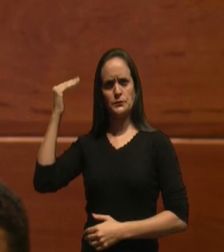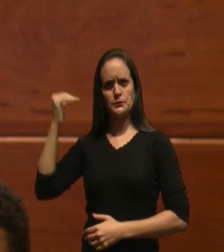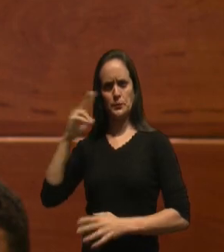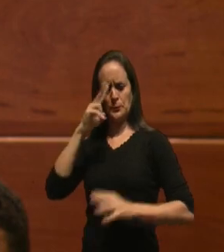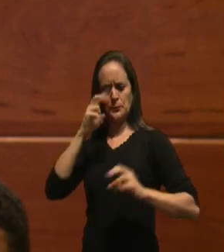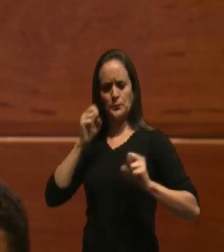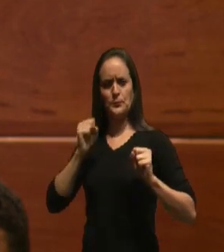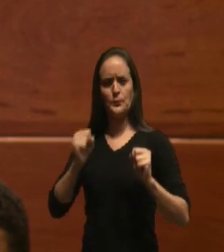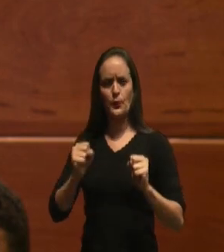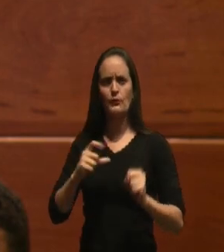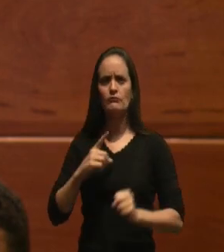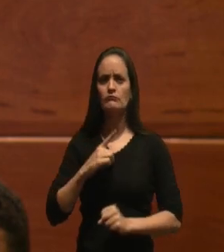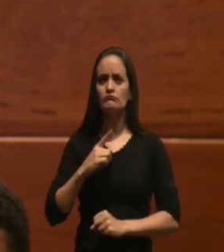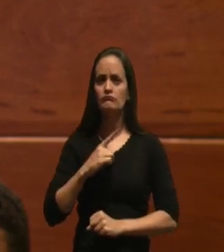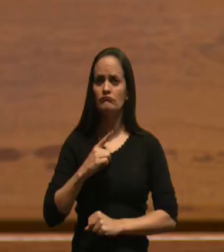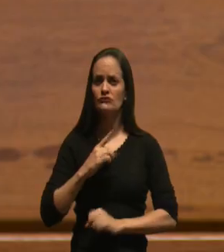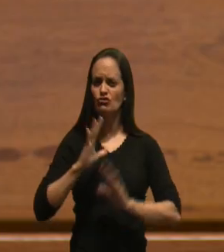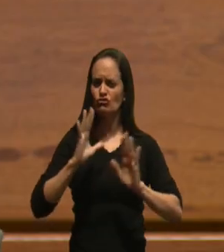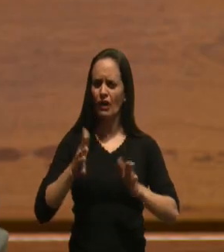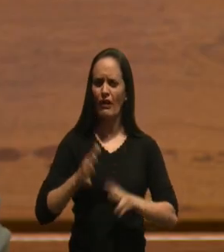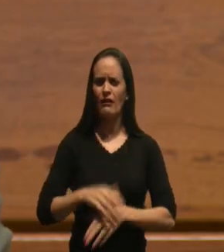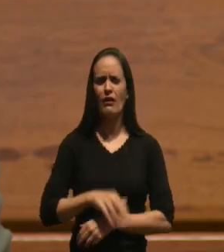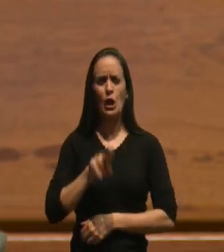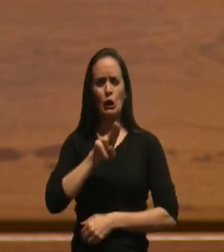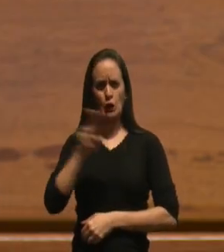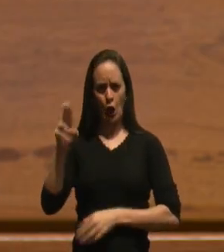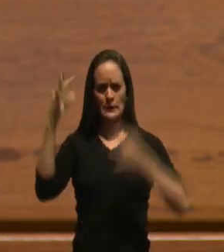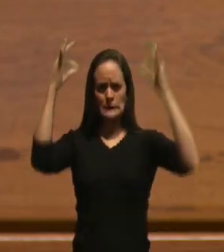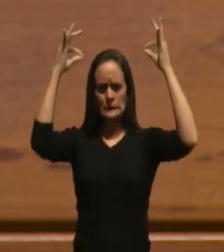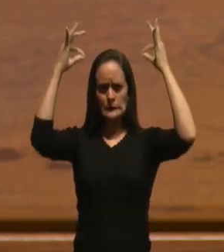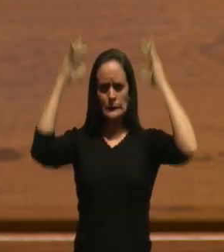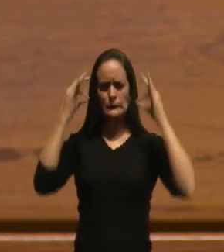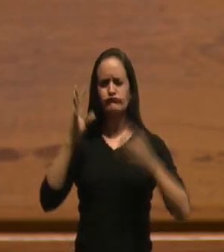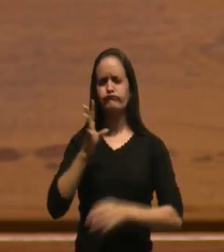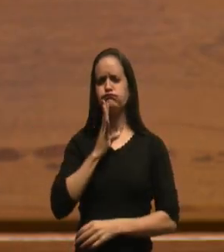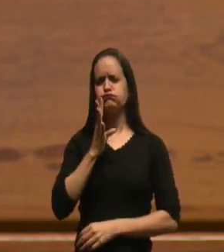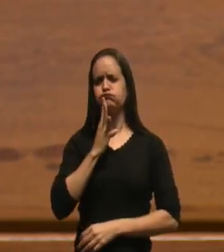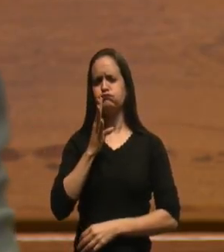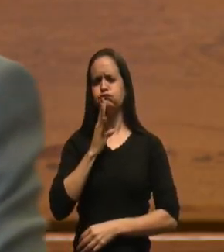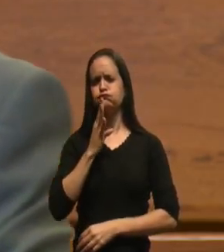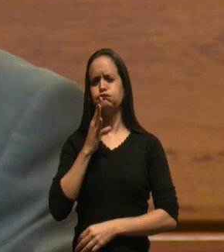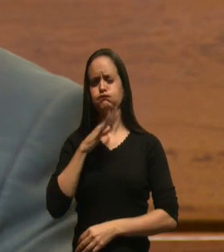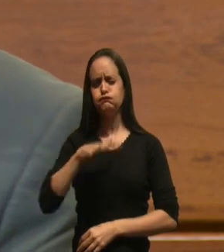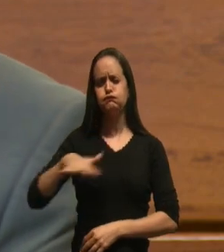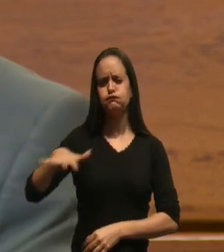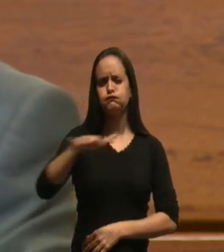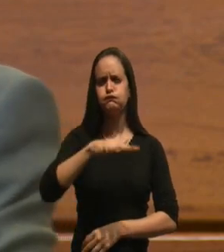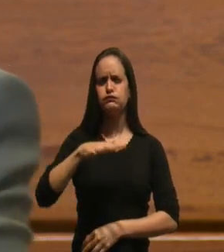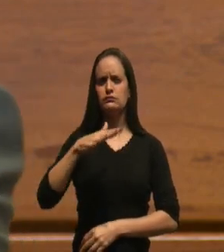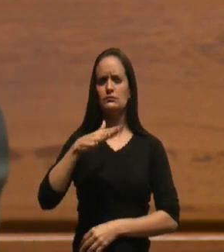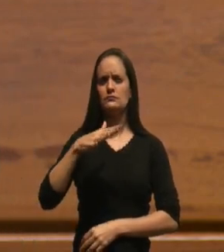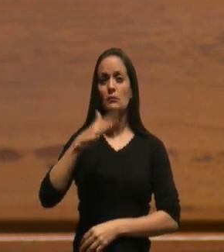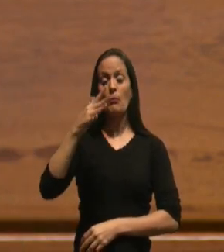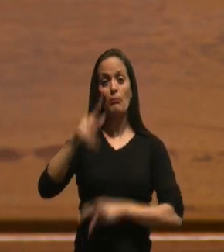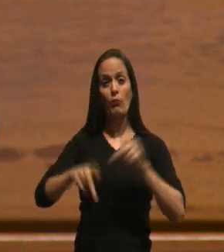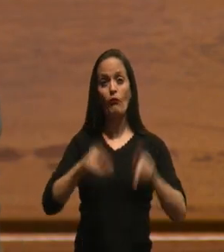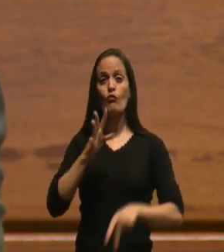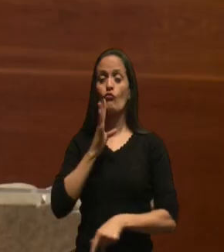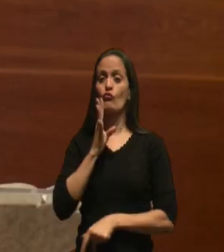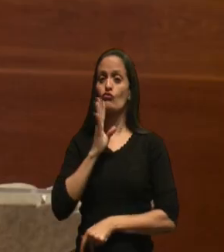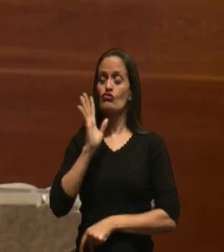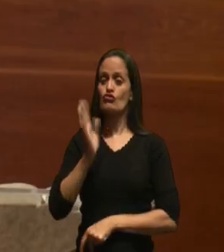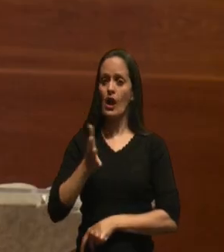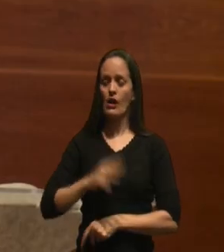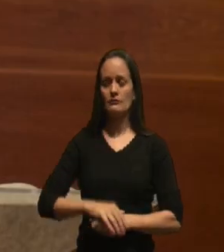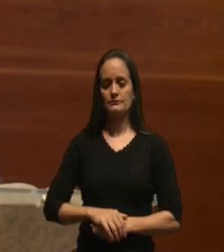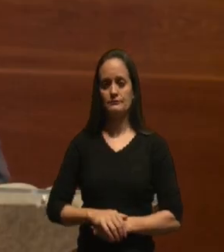poder. Seu nome já havia sido reconhecido como um homem íntegro, sábio.